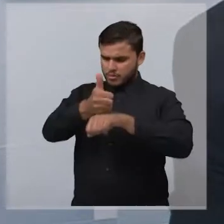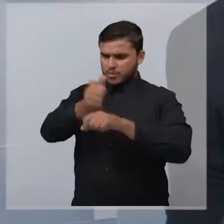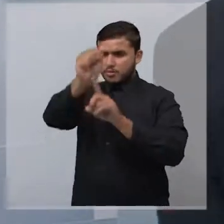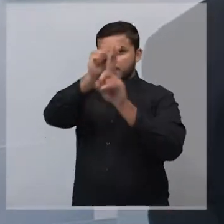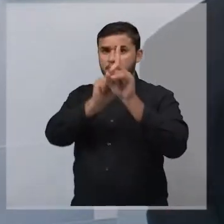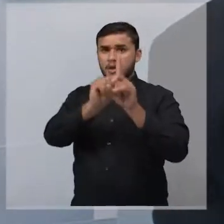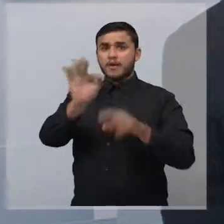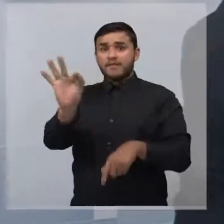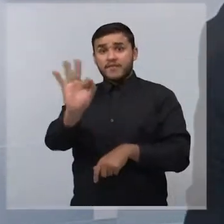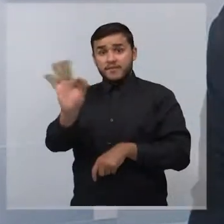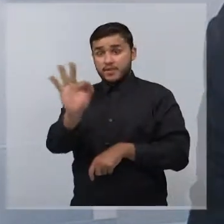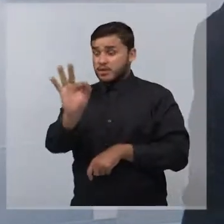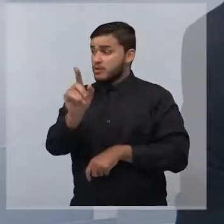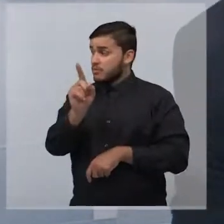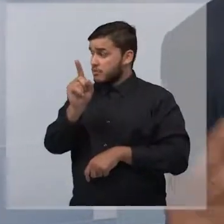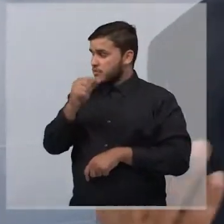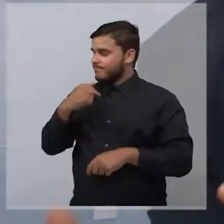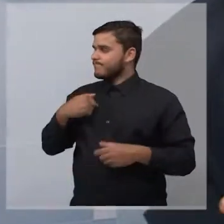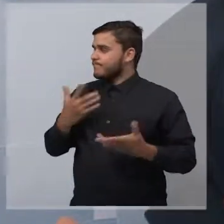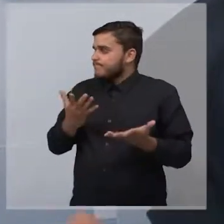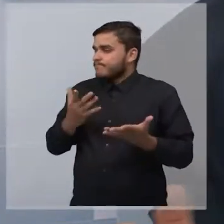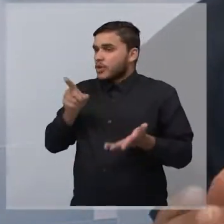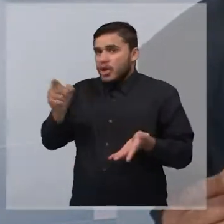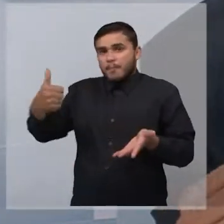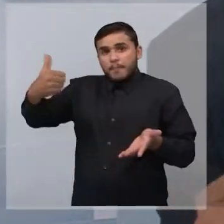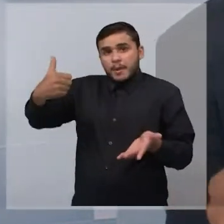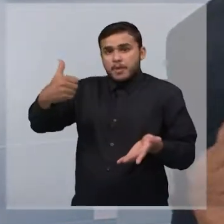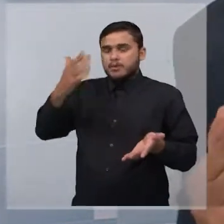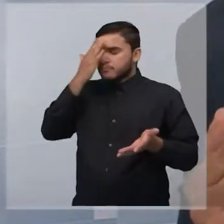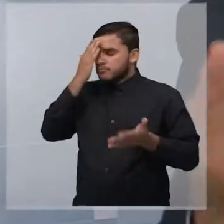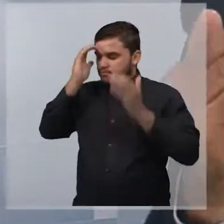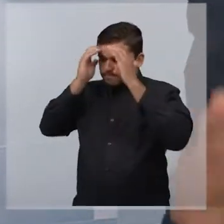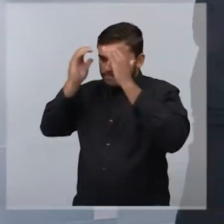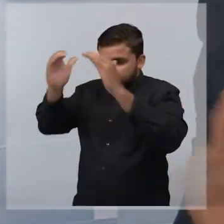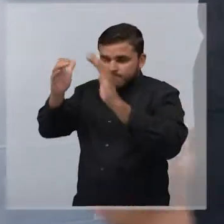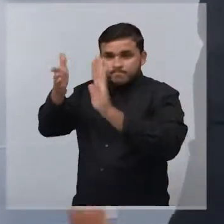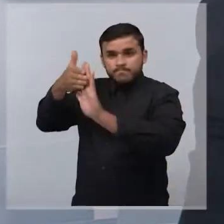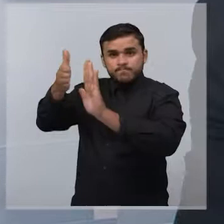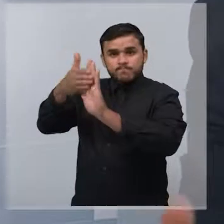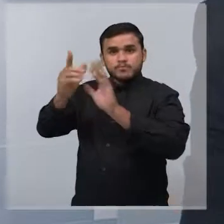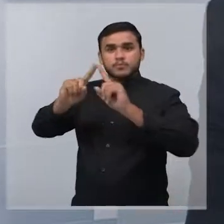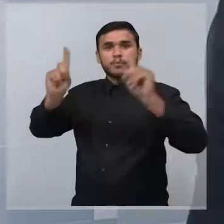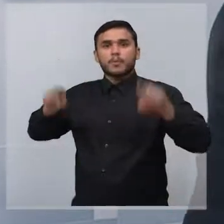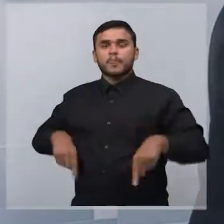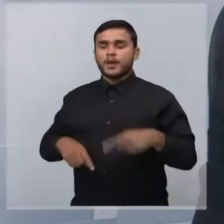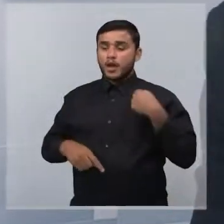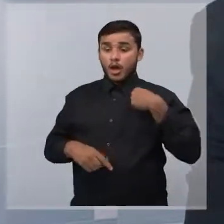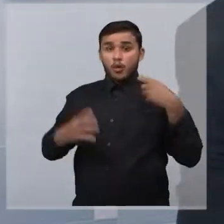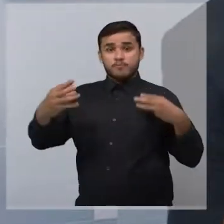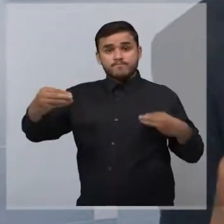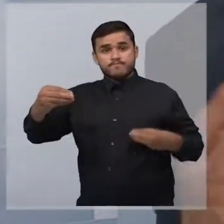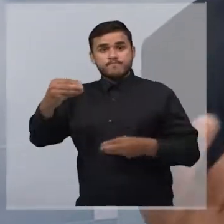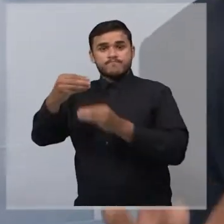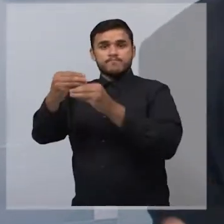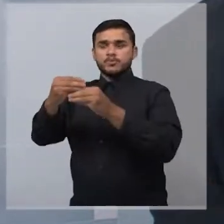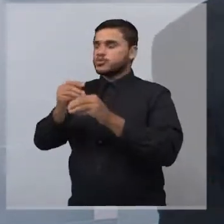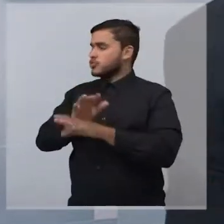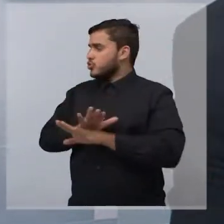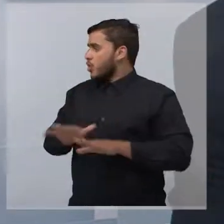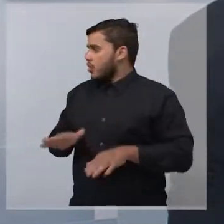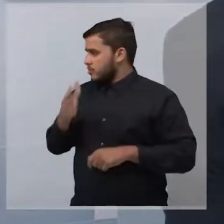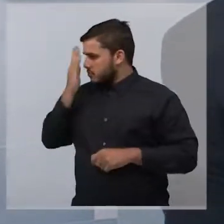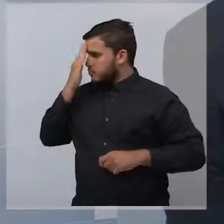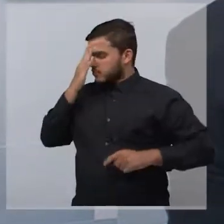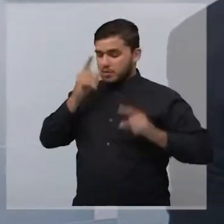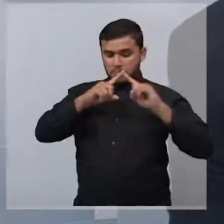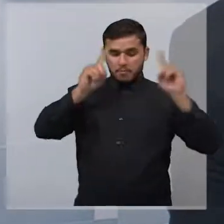a casa em fevereiro. Então eu apresentei, respeitando o que ele estava propondo, como se fosse um complemento,